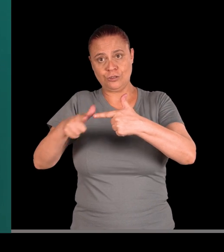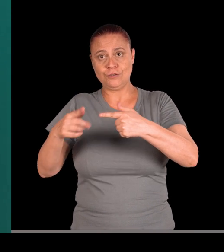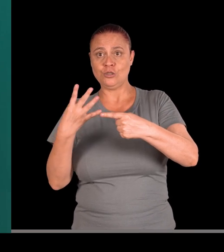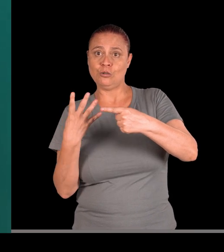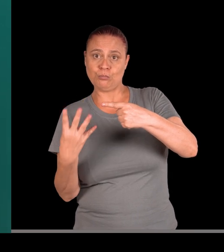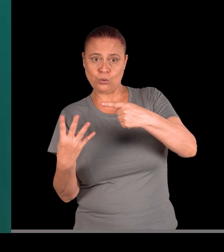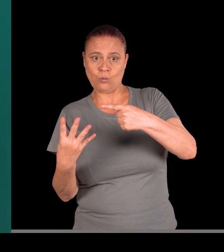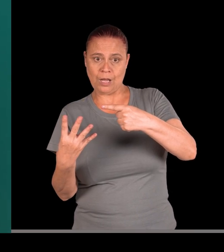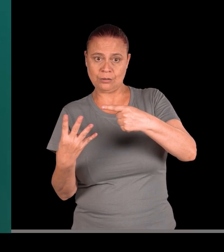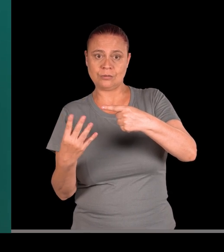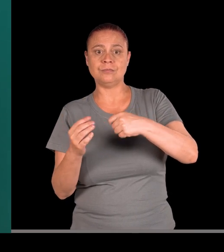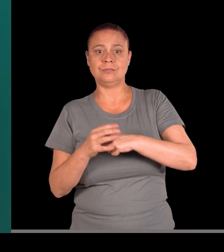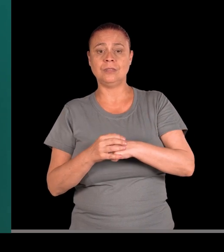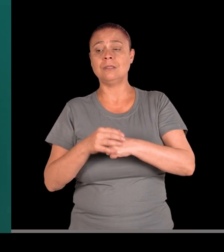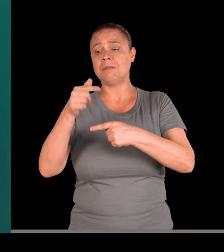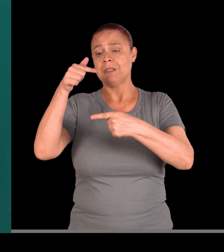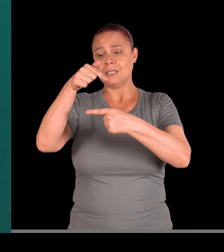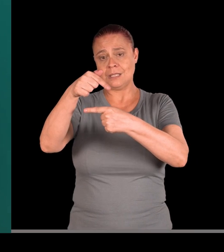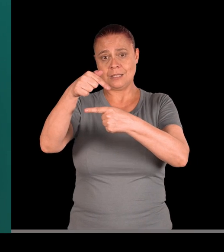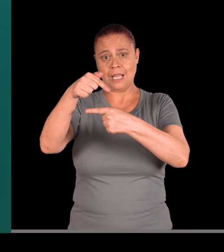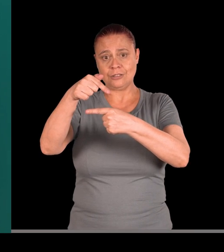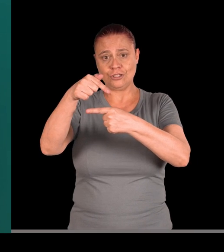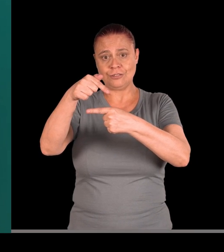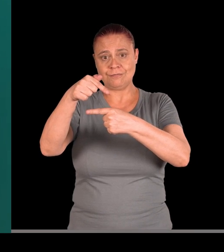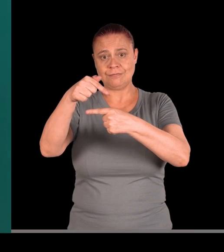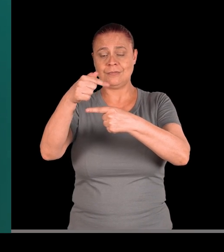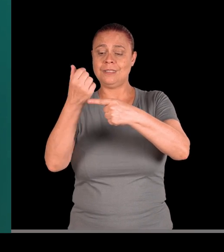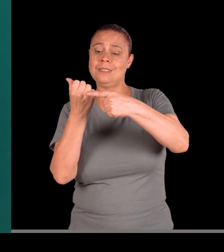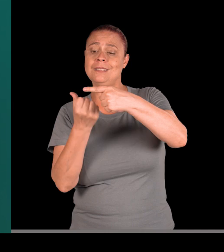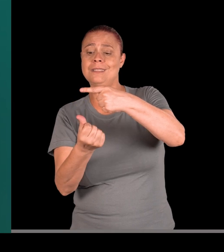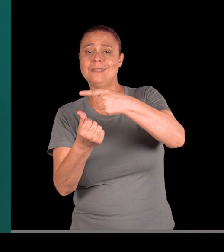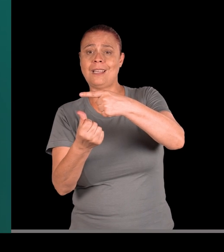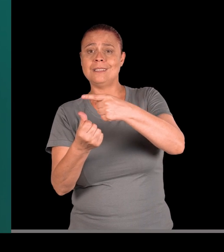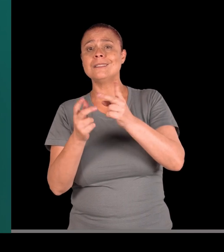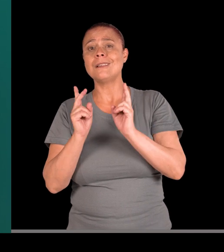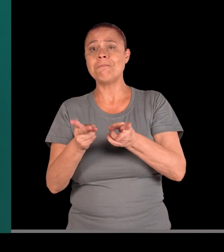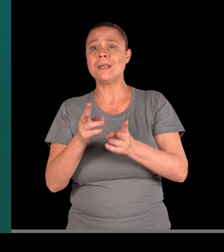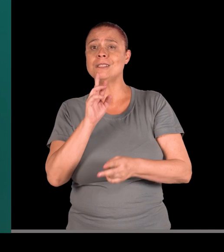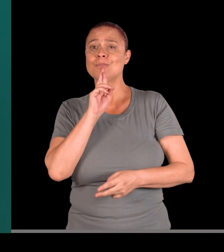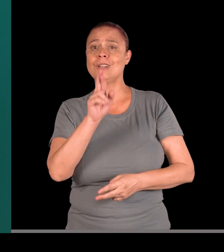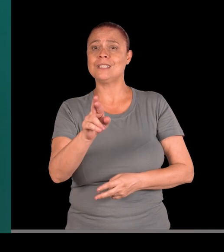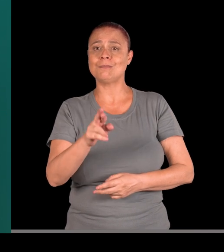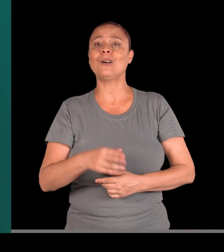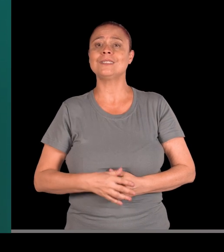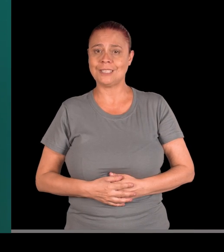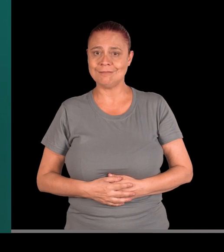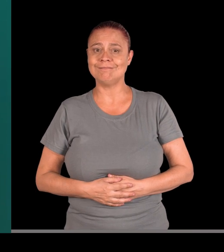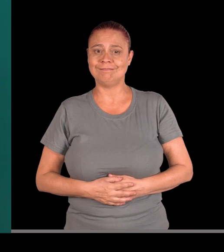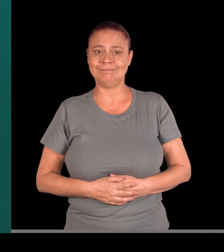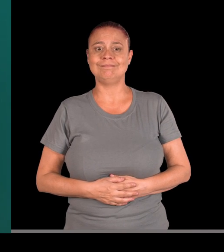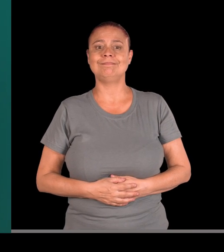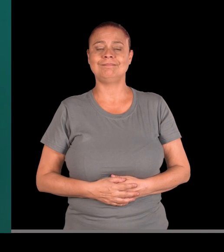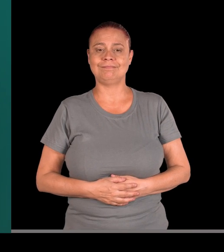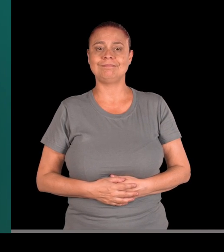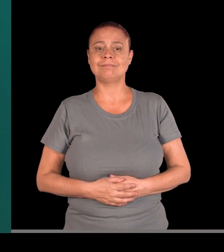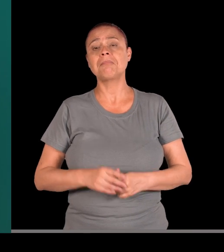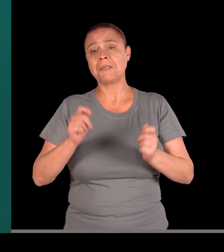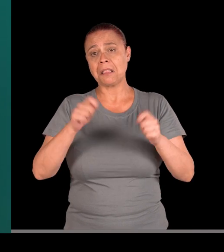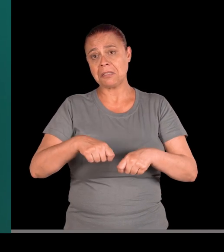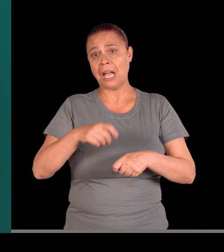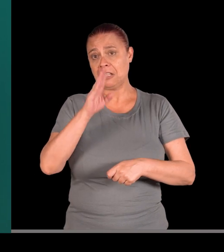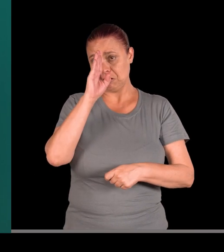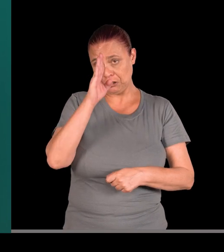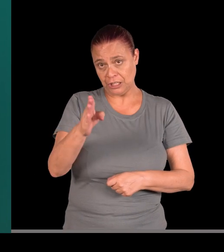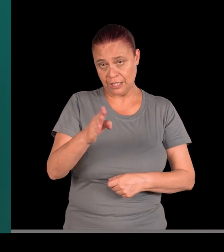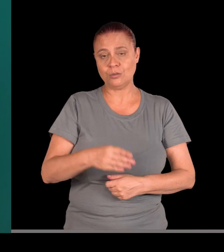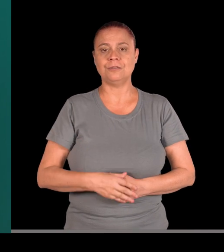4. 28 dividido por 4 dá 7 e 24 dividido por 4 dá 6. Então, 7 sextos.